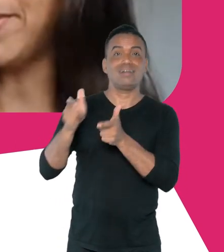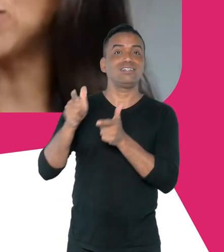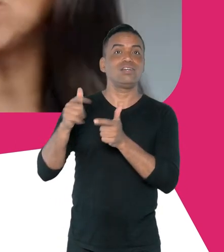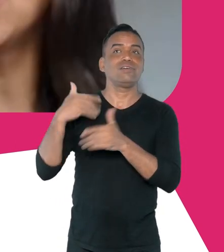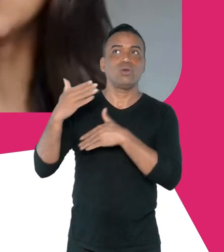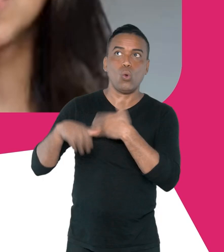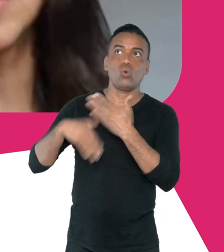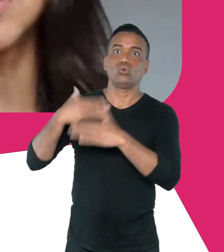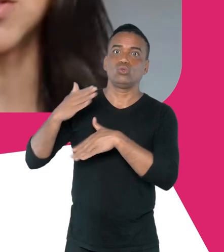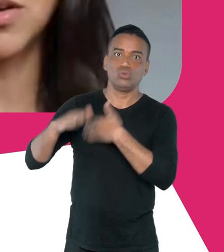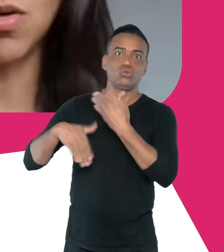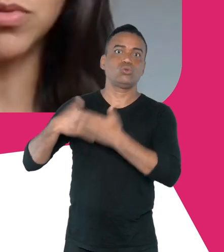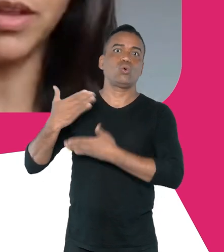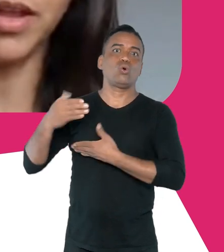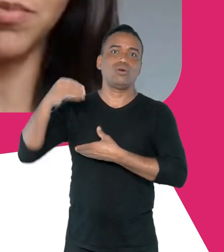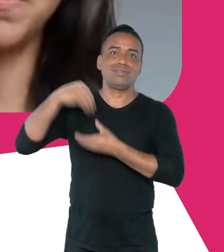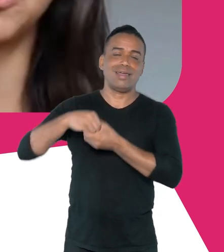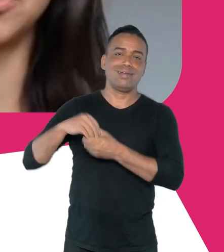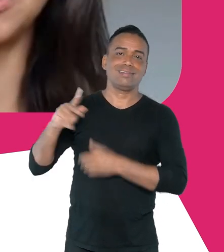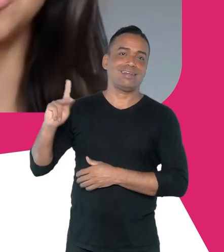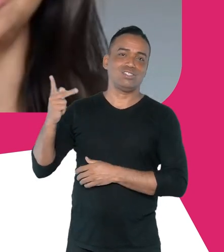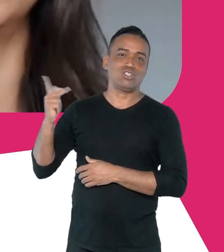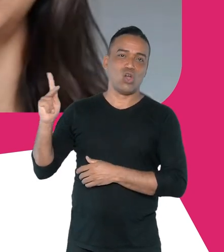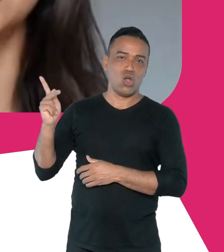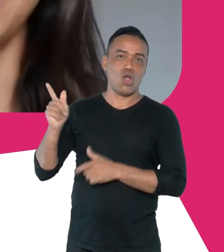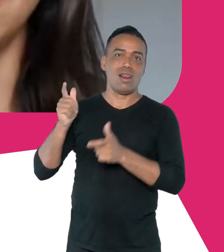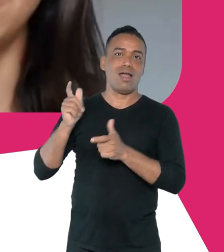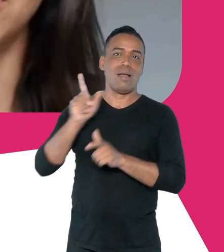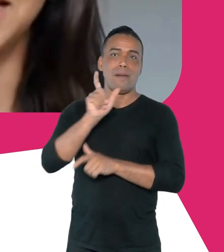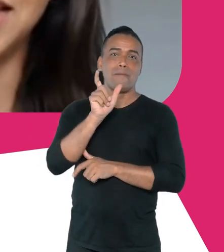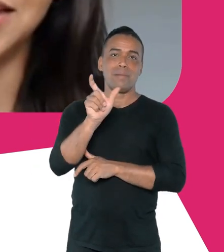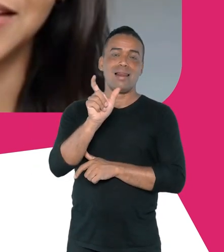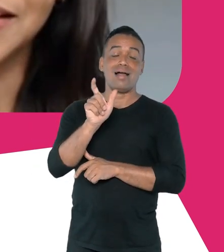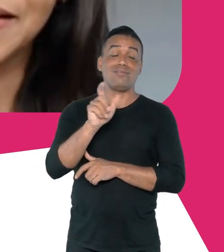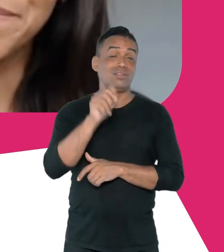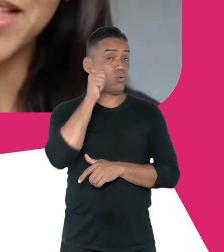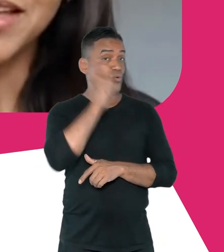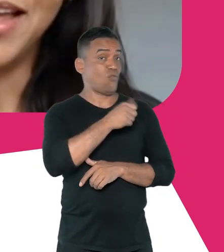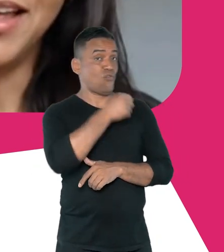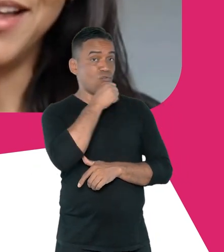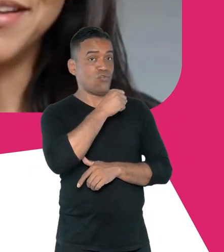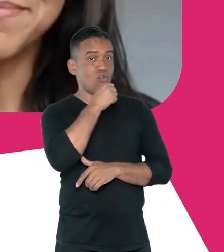se perpetuou ao longo da história como um termo pejorativo. Tanto que a avó dele,